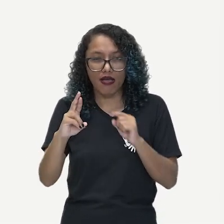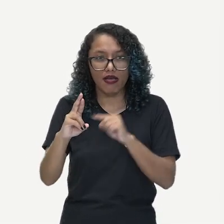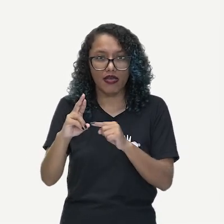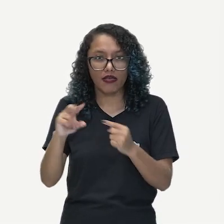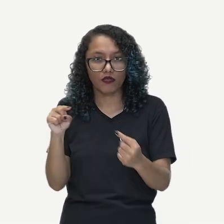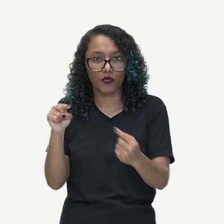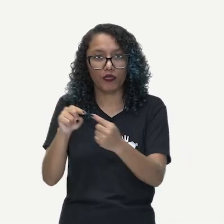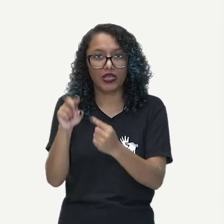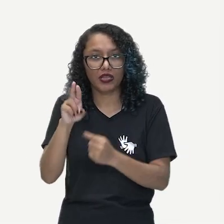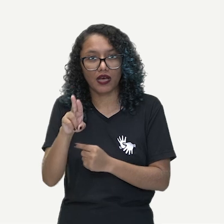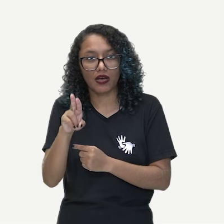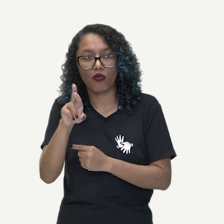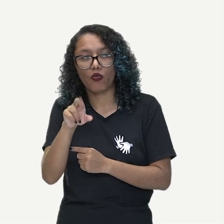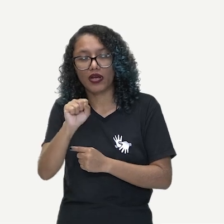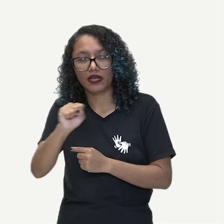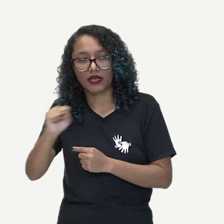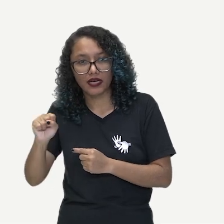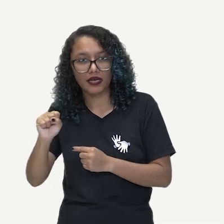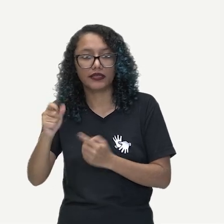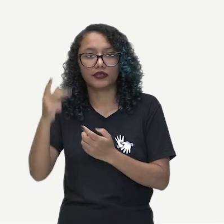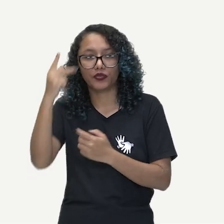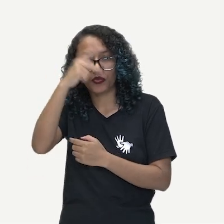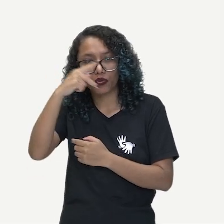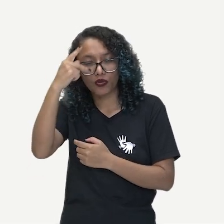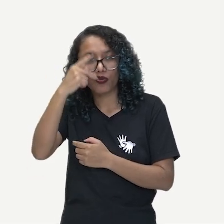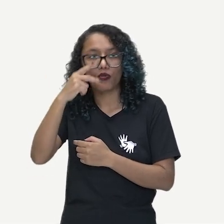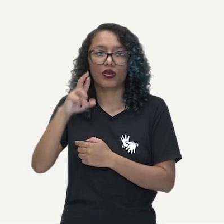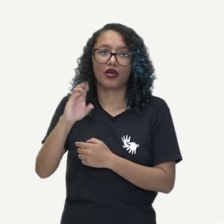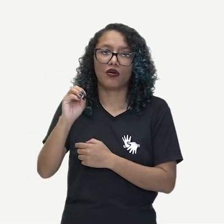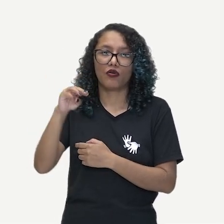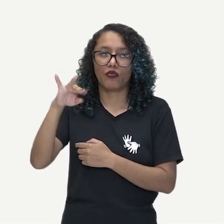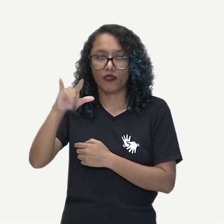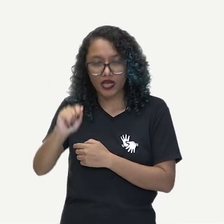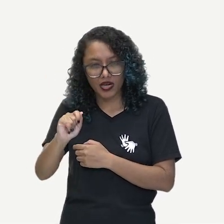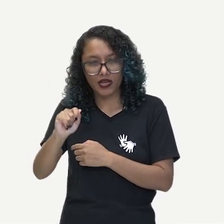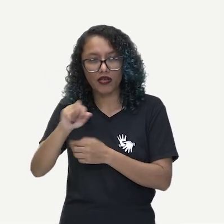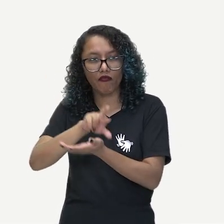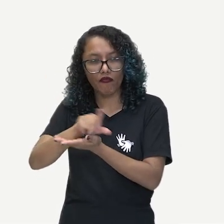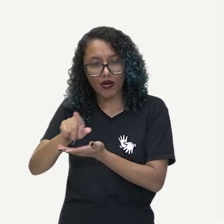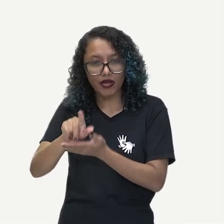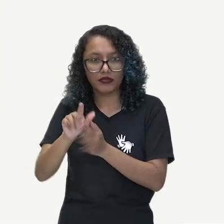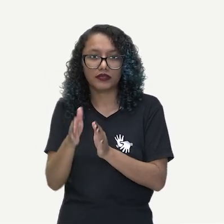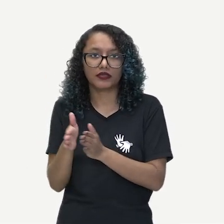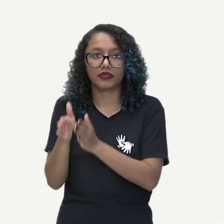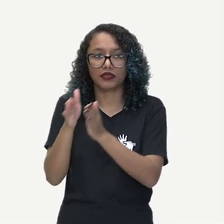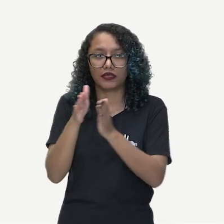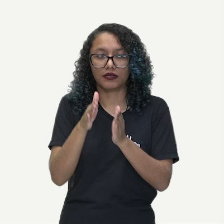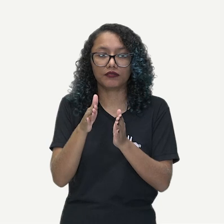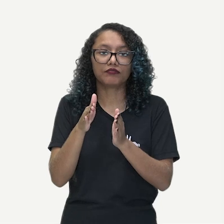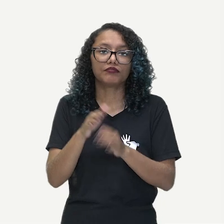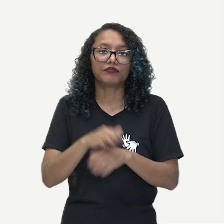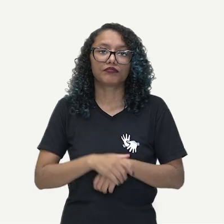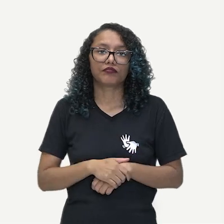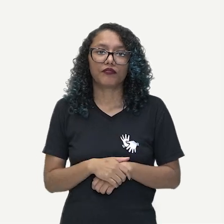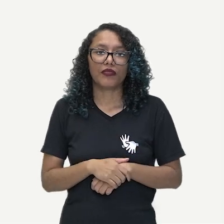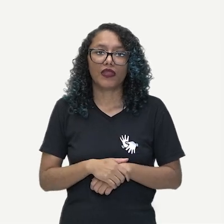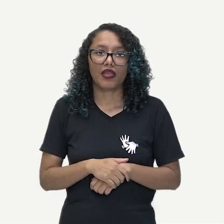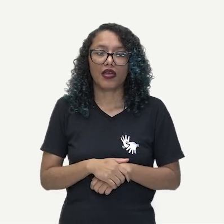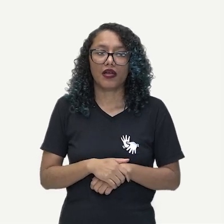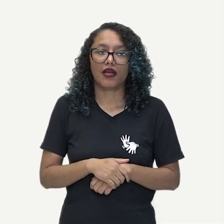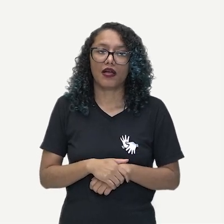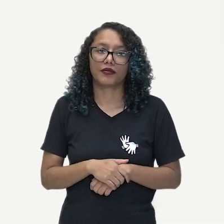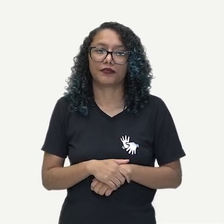União Soviética, assim como Polônia, Romênia, Bulgária. Aí a gente tem Tchecoslováquia